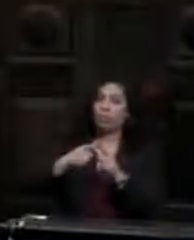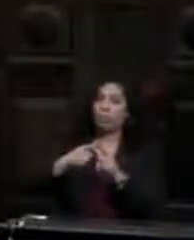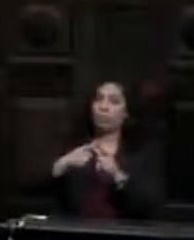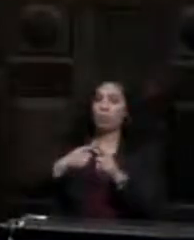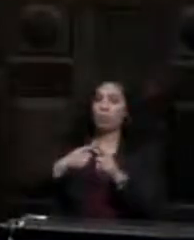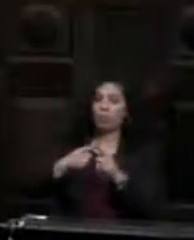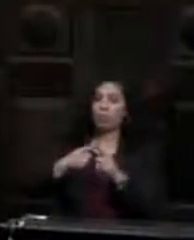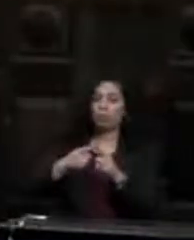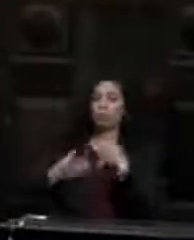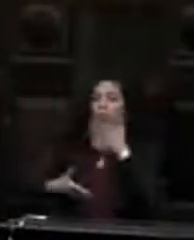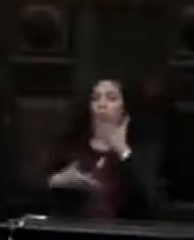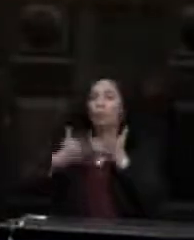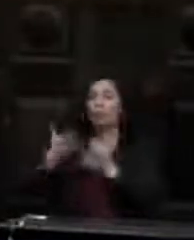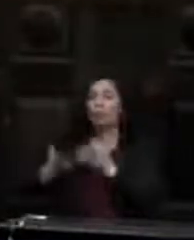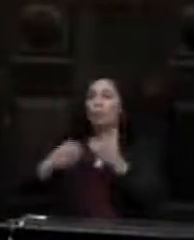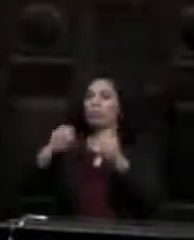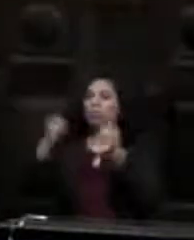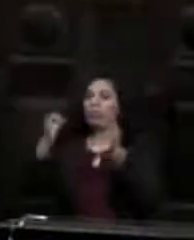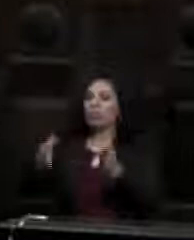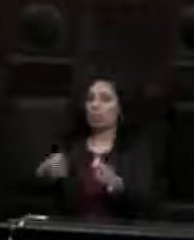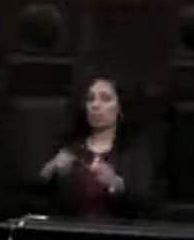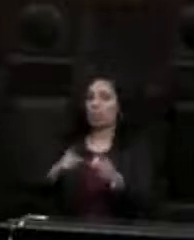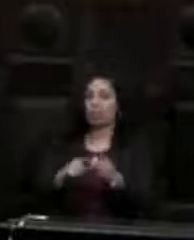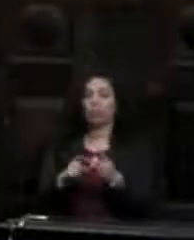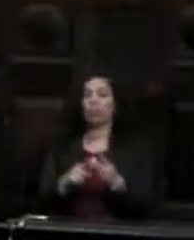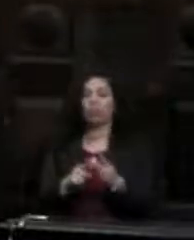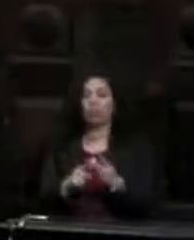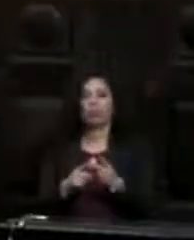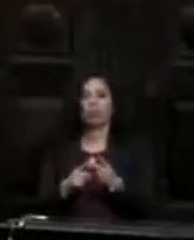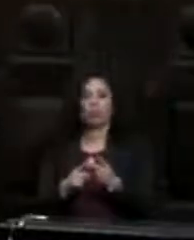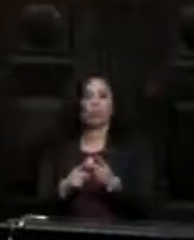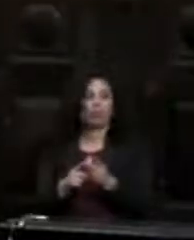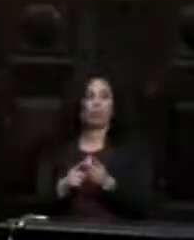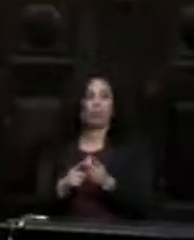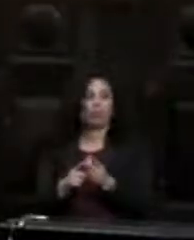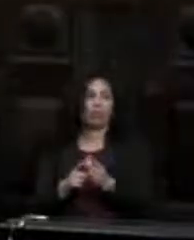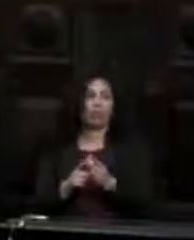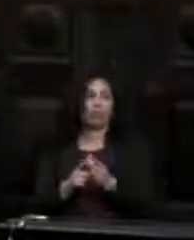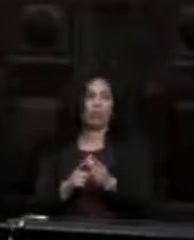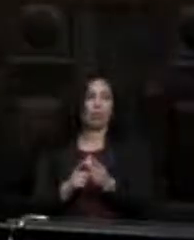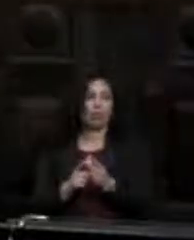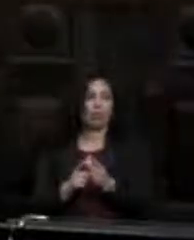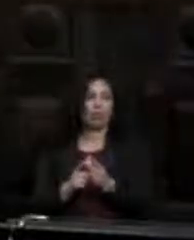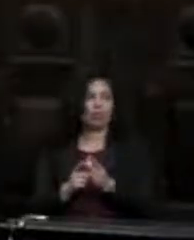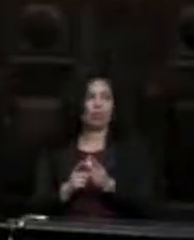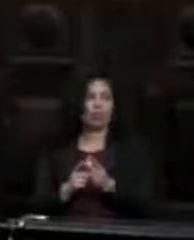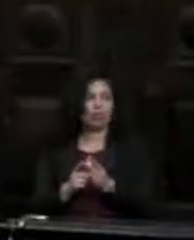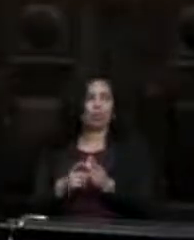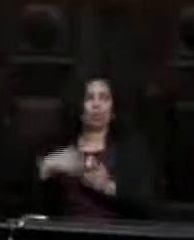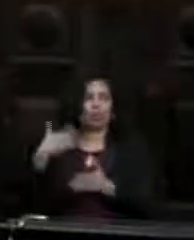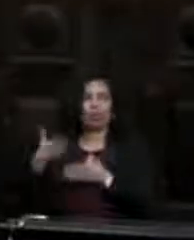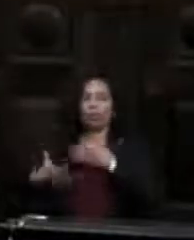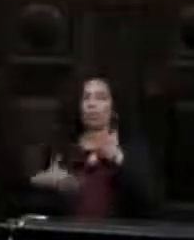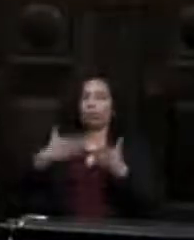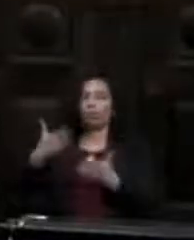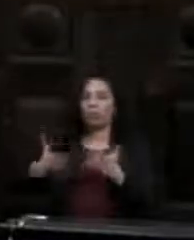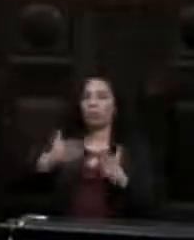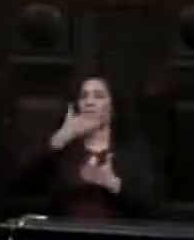o espaço. Segundo, tratar bem quem faz o